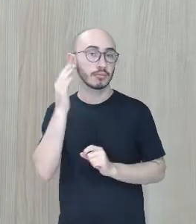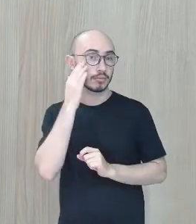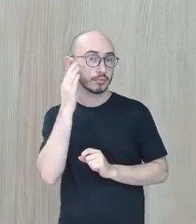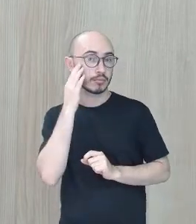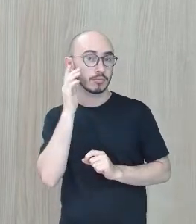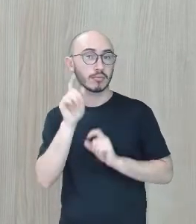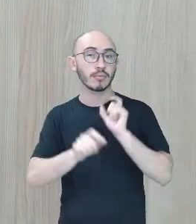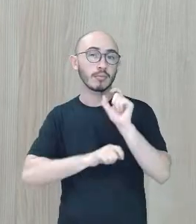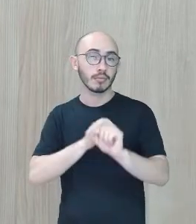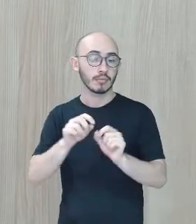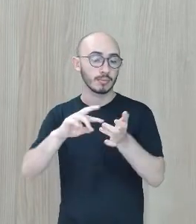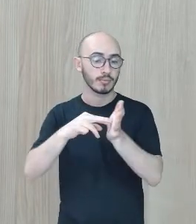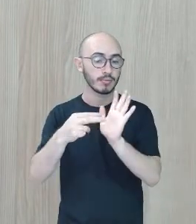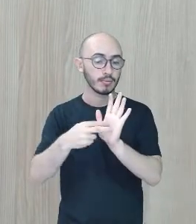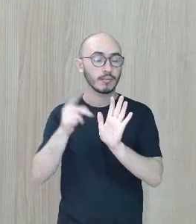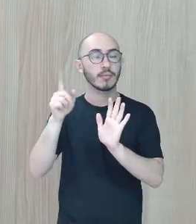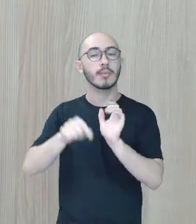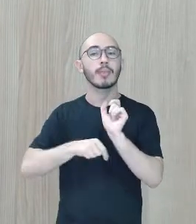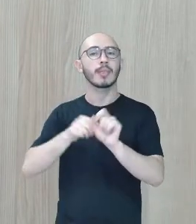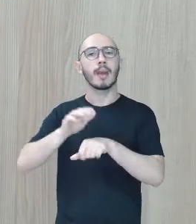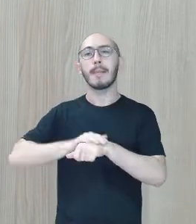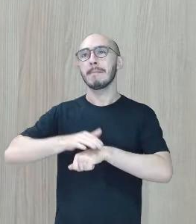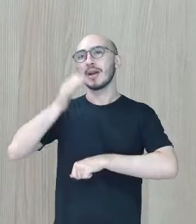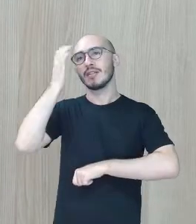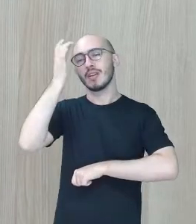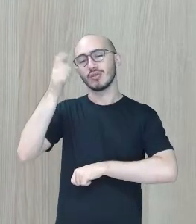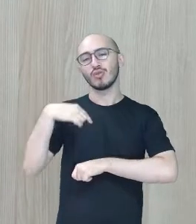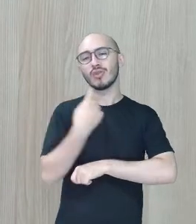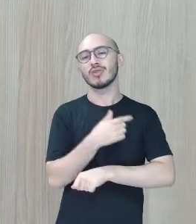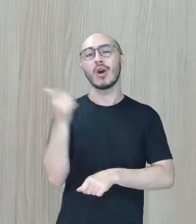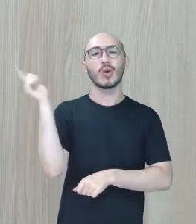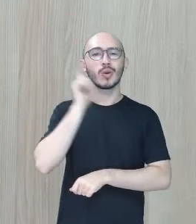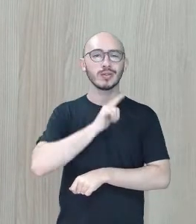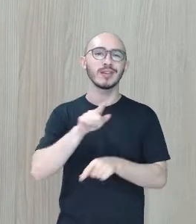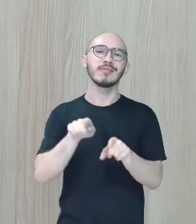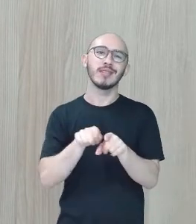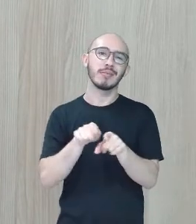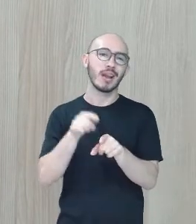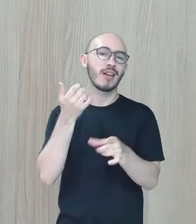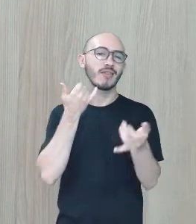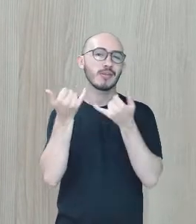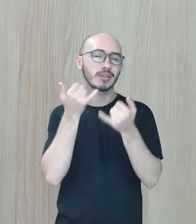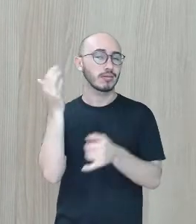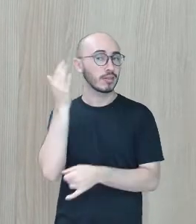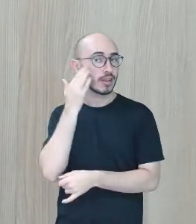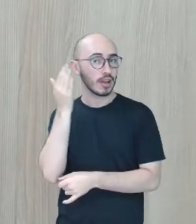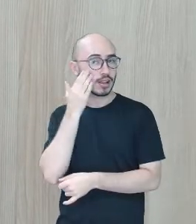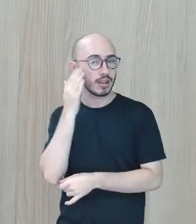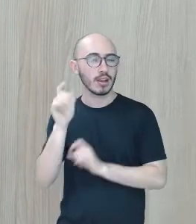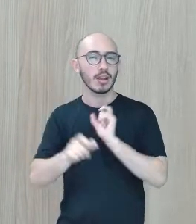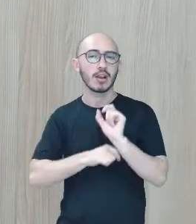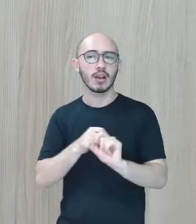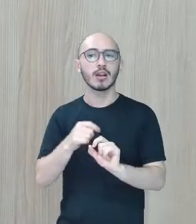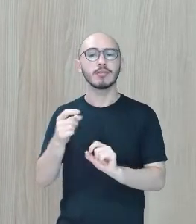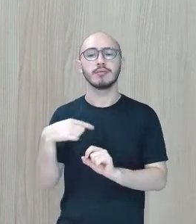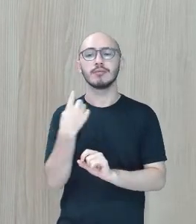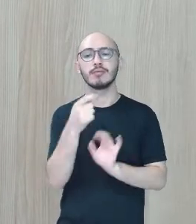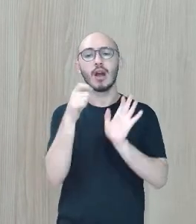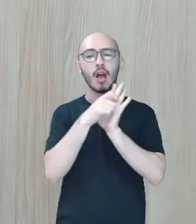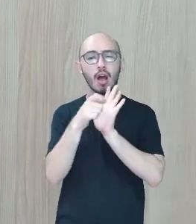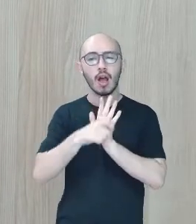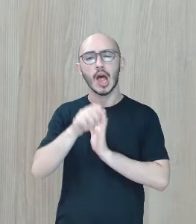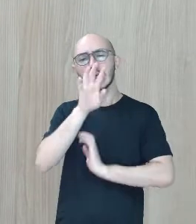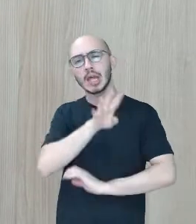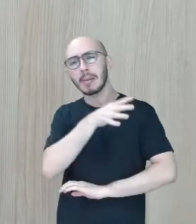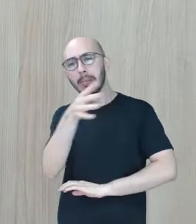entendendo o que aquilo significa, fica mais fácil da gente conseguir tratar a informação. Olha aí, essa parte quando a gente escreve